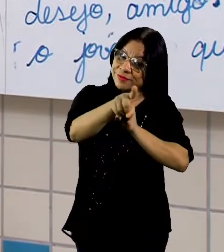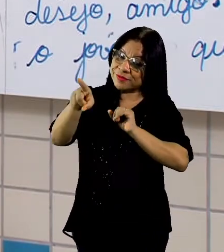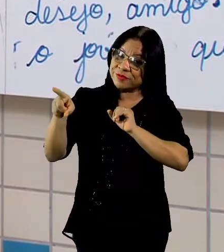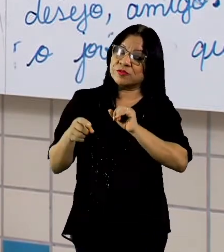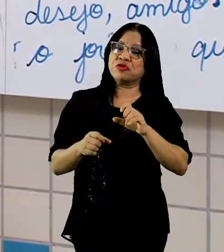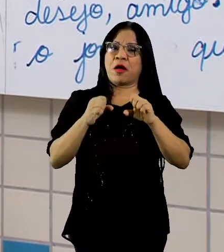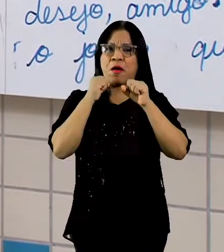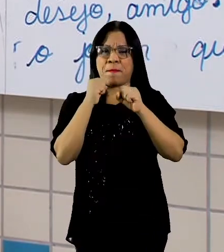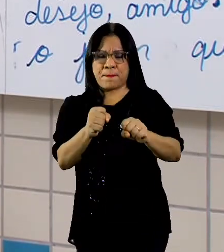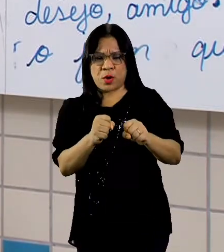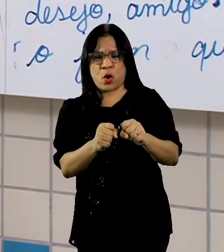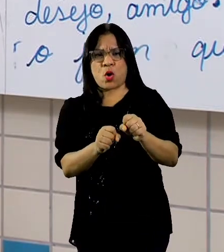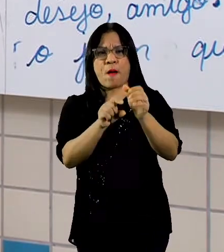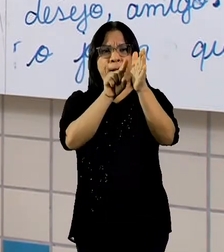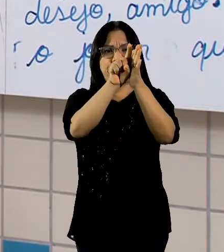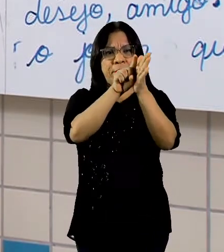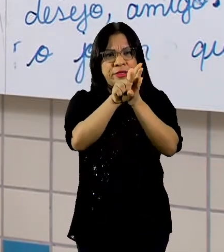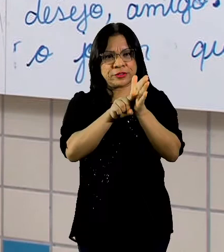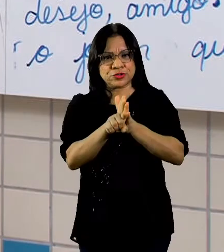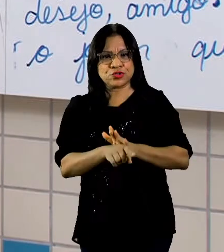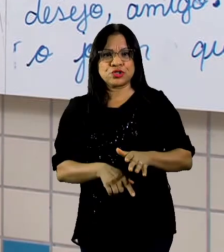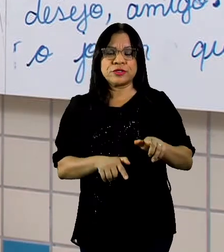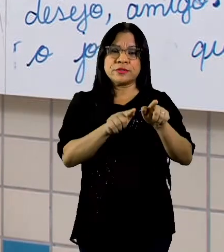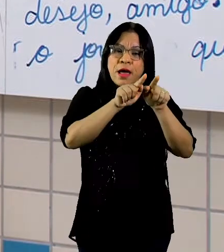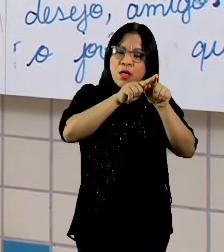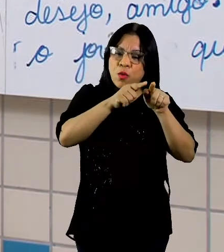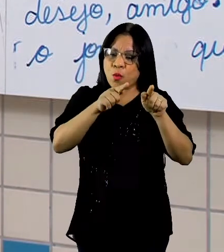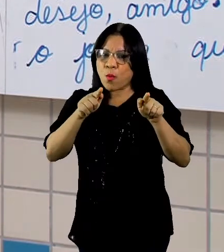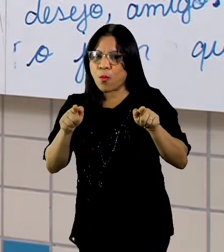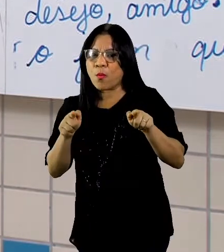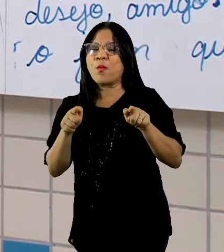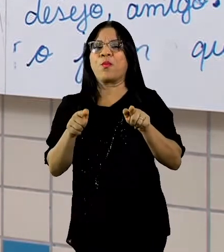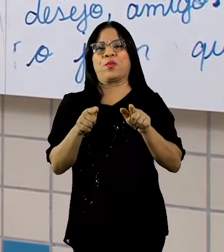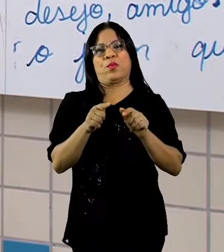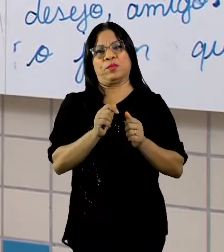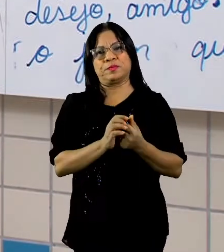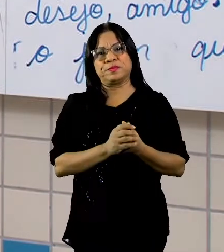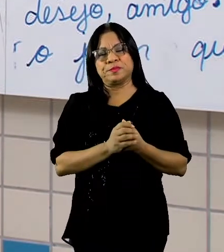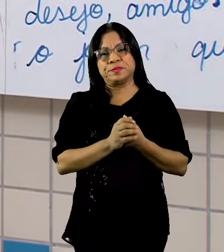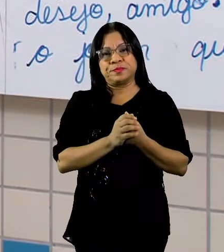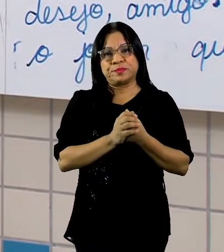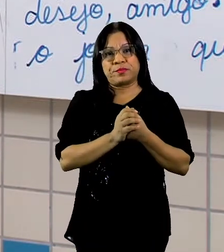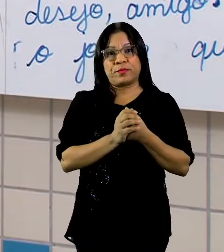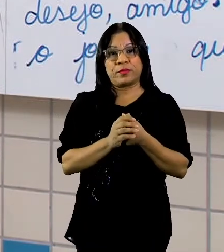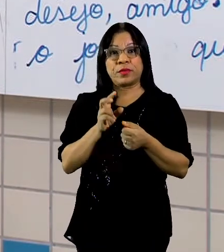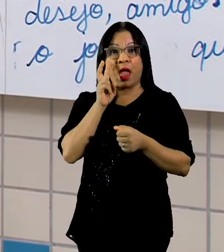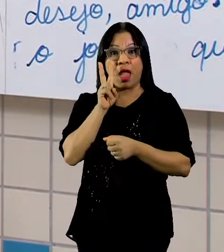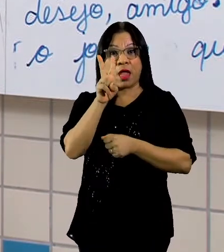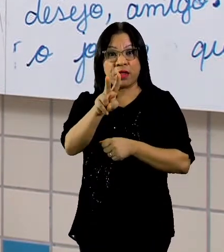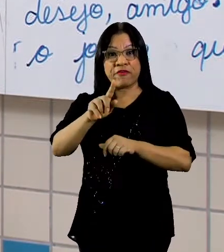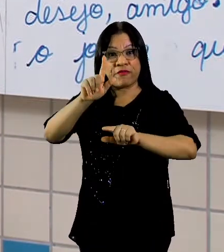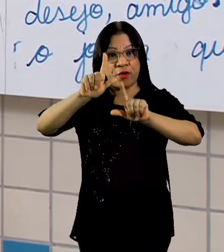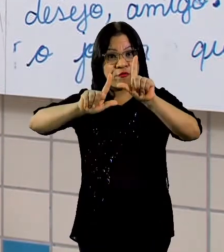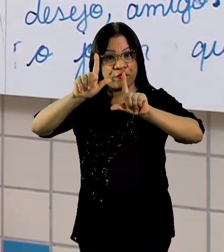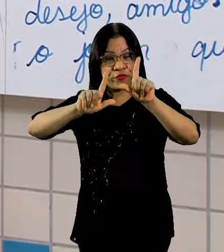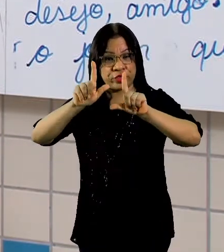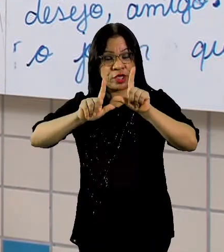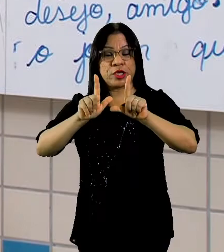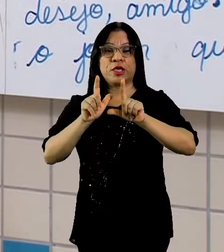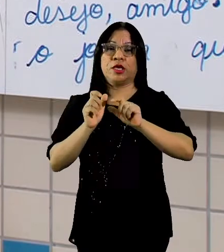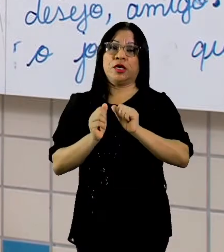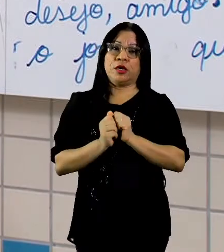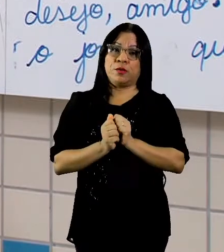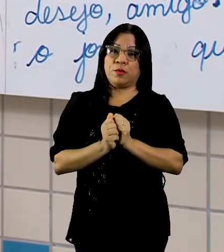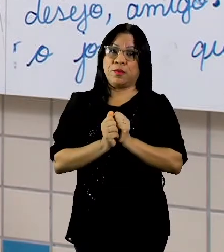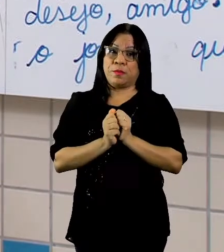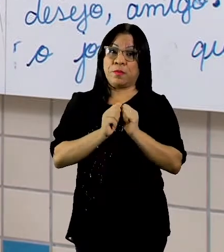digitar Piratas do Caribe e assistir ao filme para depois fazer a atividade proposta que eu